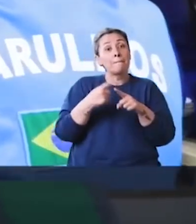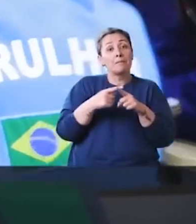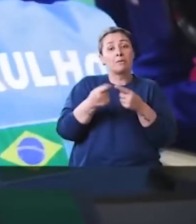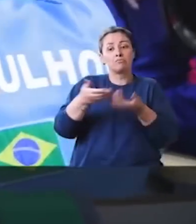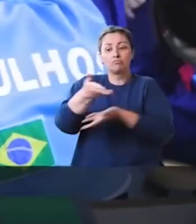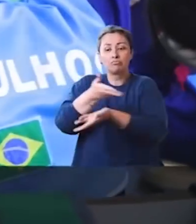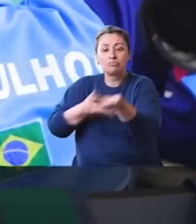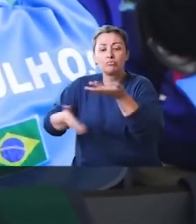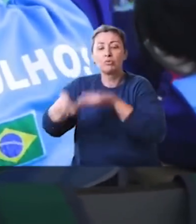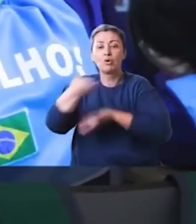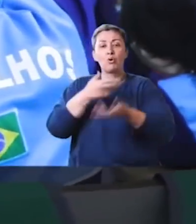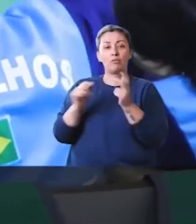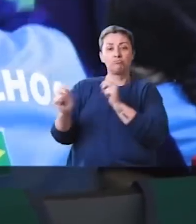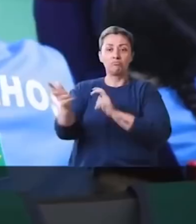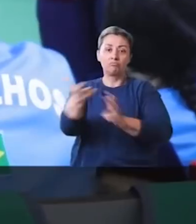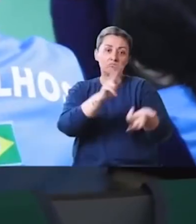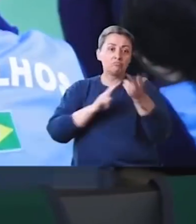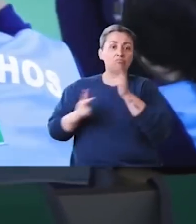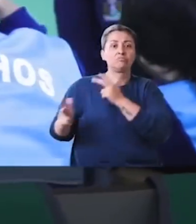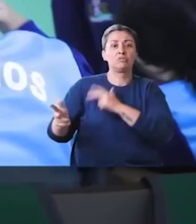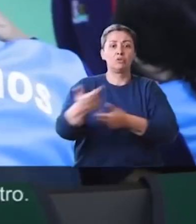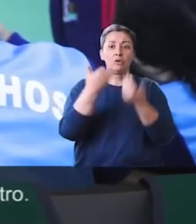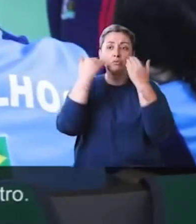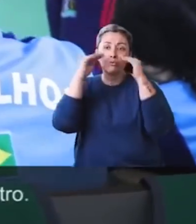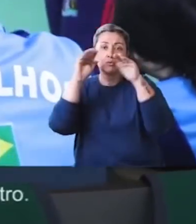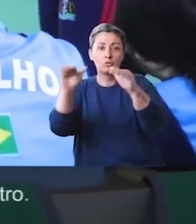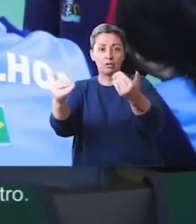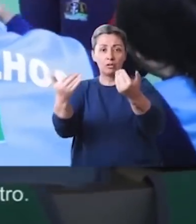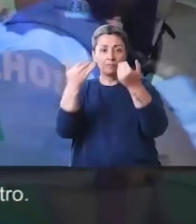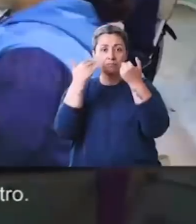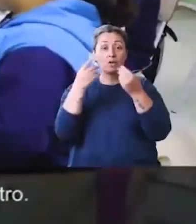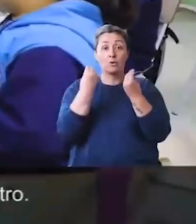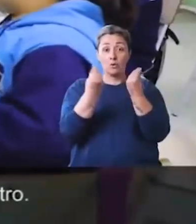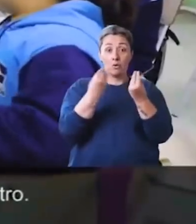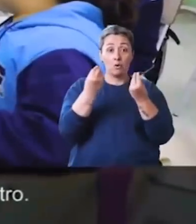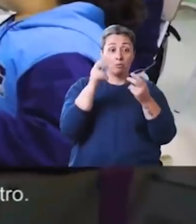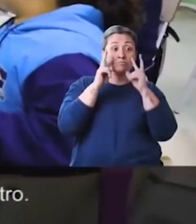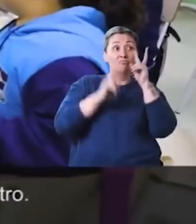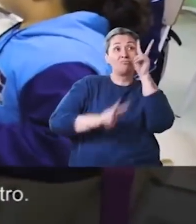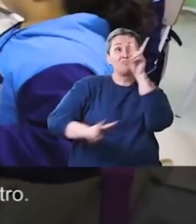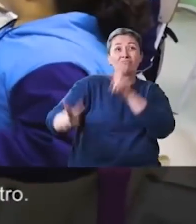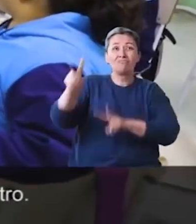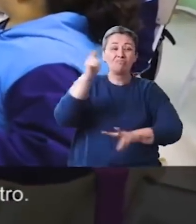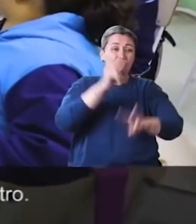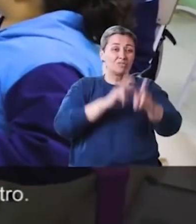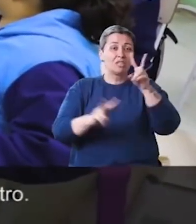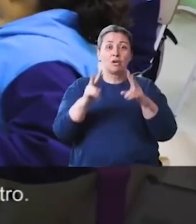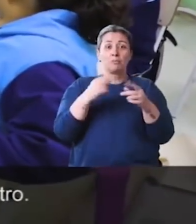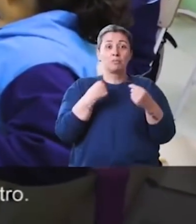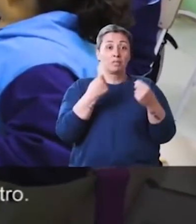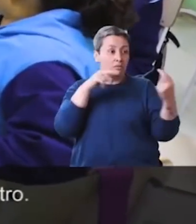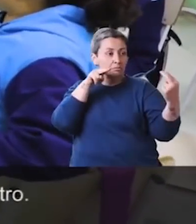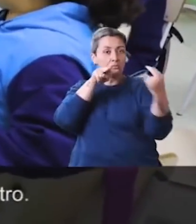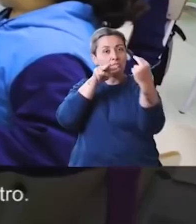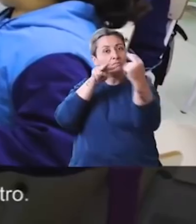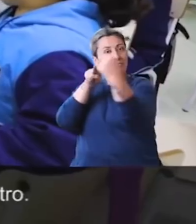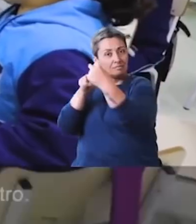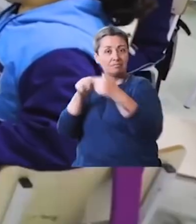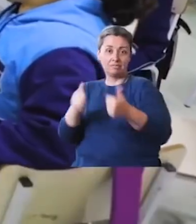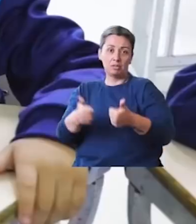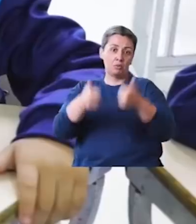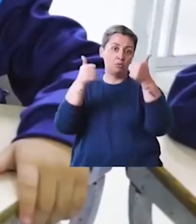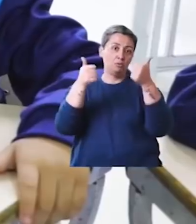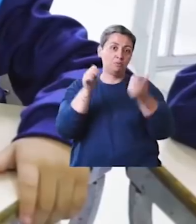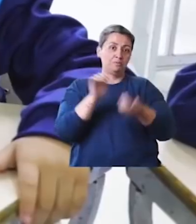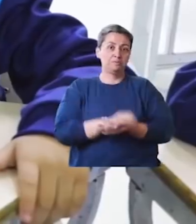eles possam interagir, conversar em sinais, e como a língua ela é visual, então um tem que olhar para o